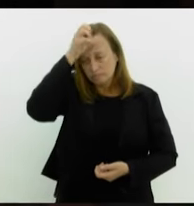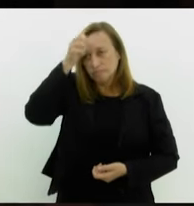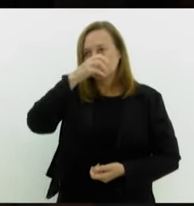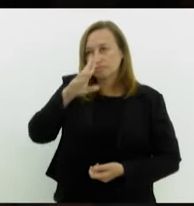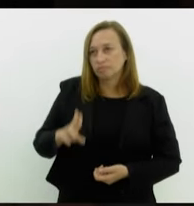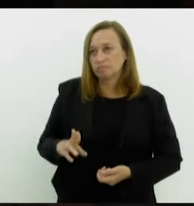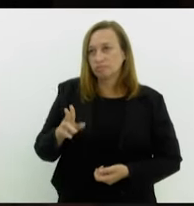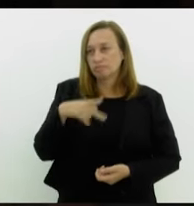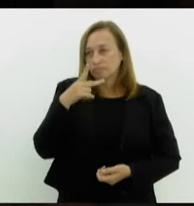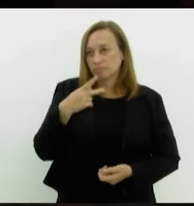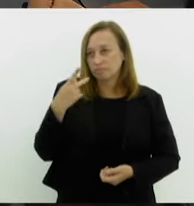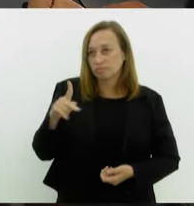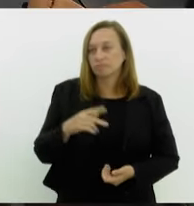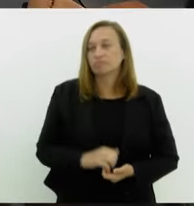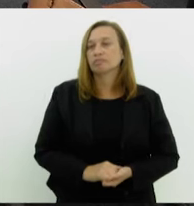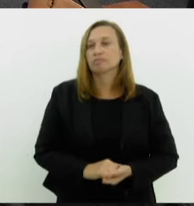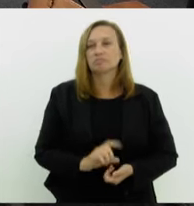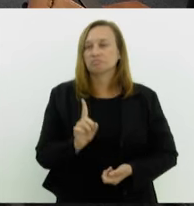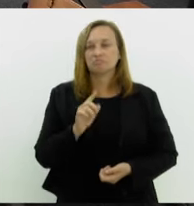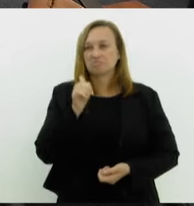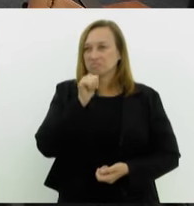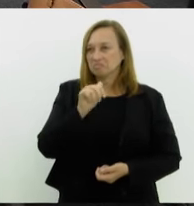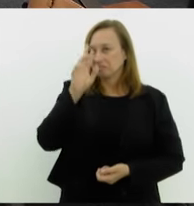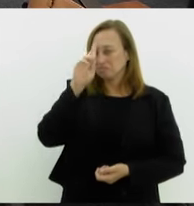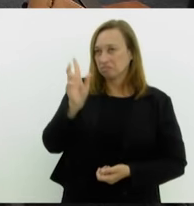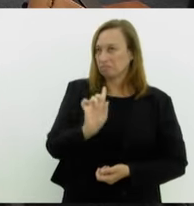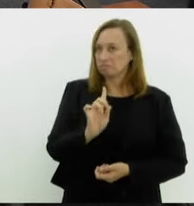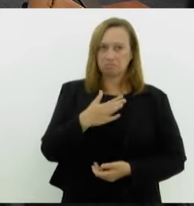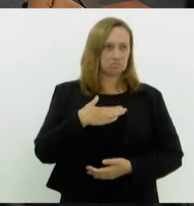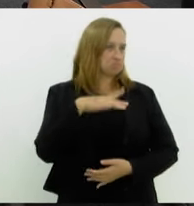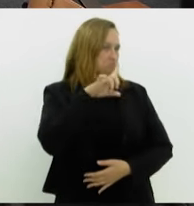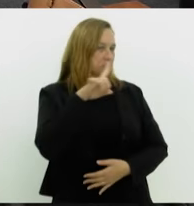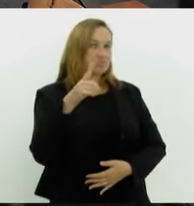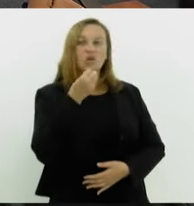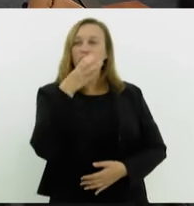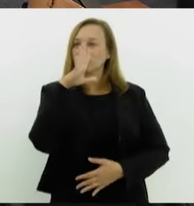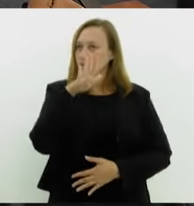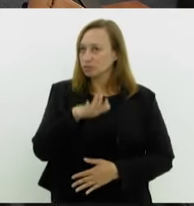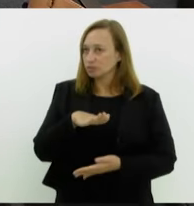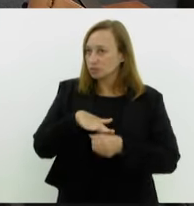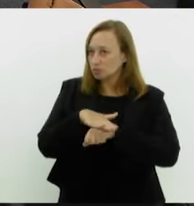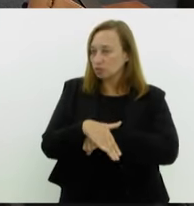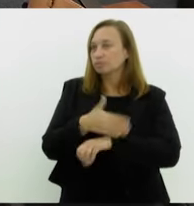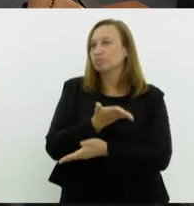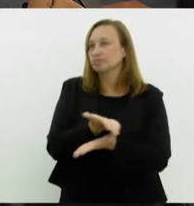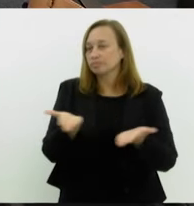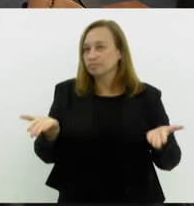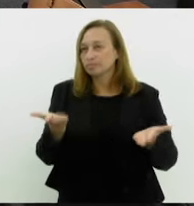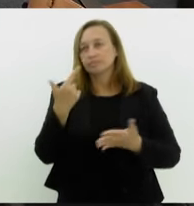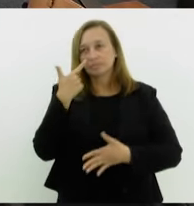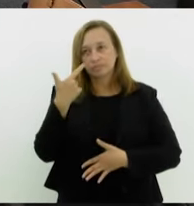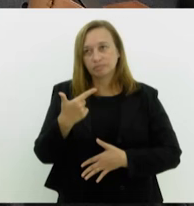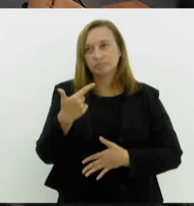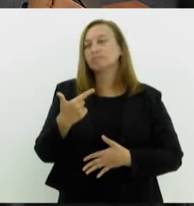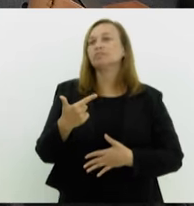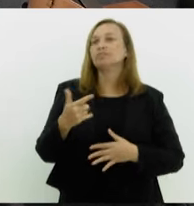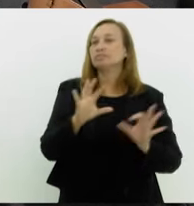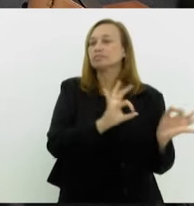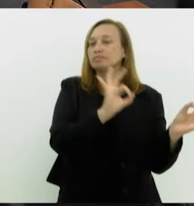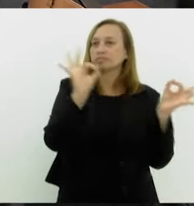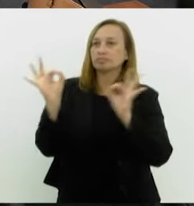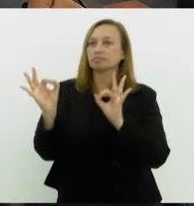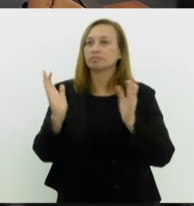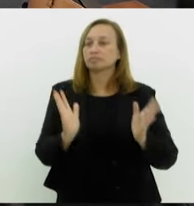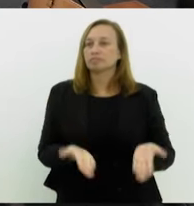também não falo senhora não não pelo amor de Deus muito boa noite para todas as pessoas que estão aqui nos assistindo